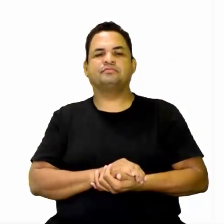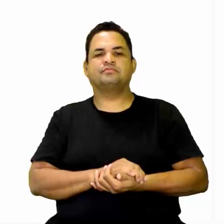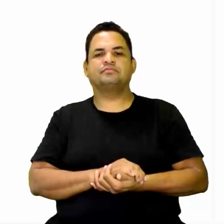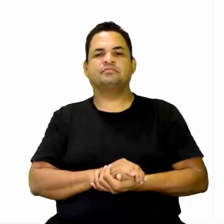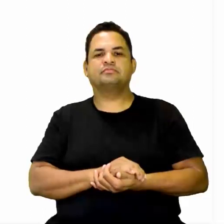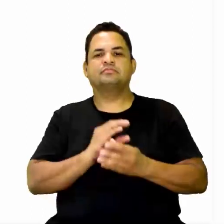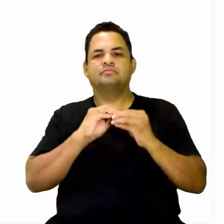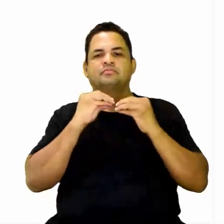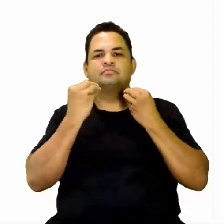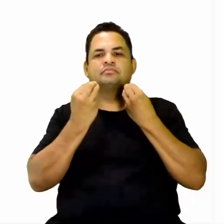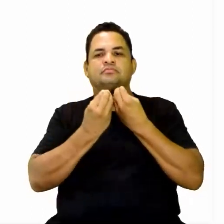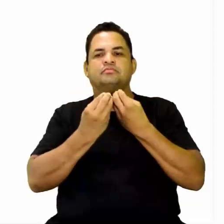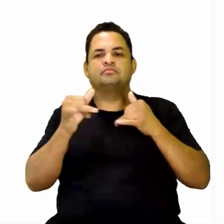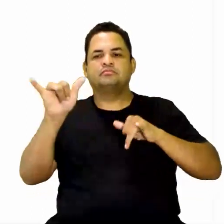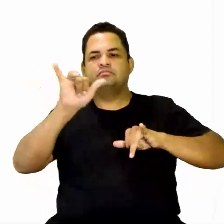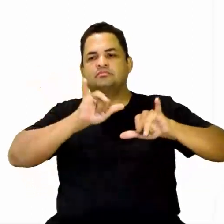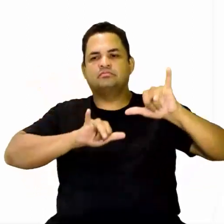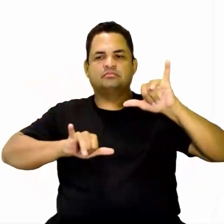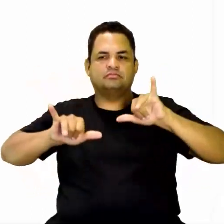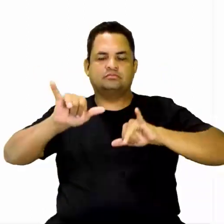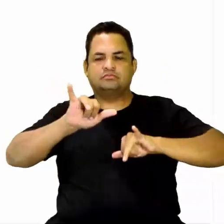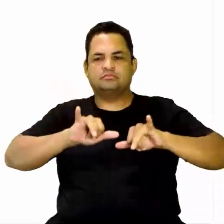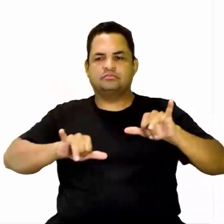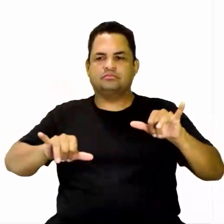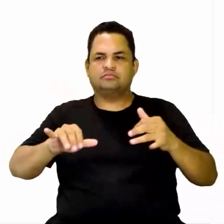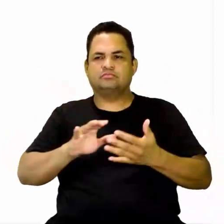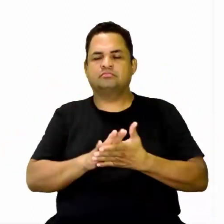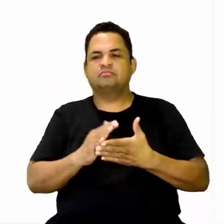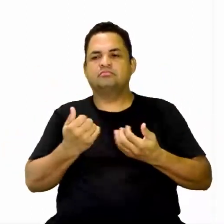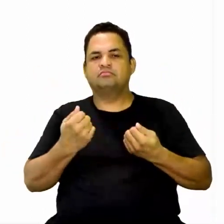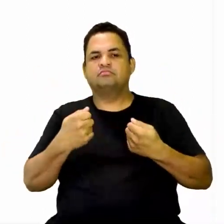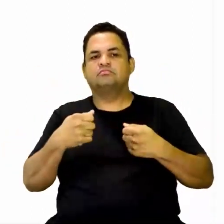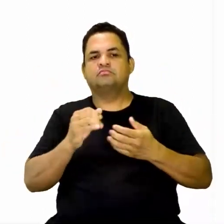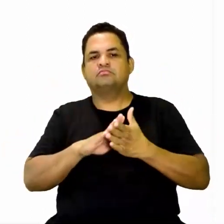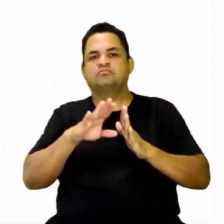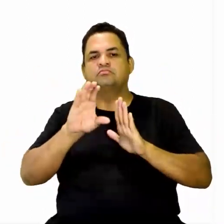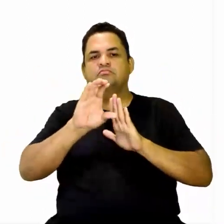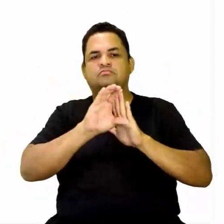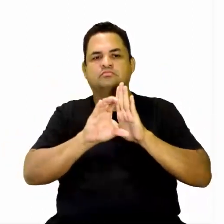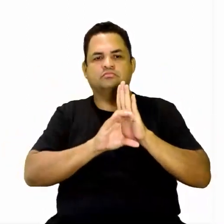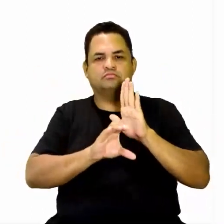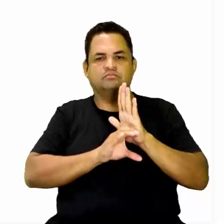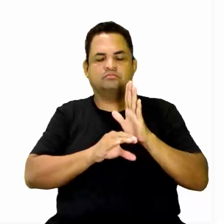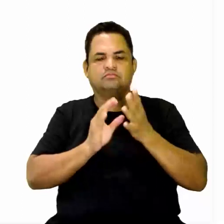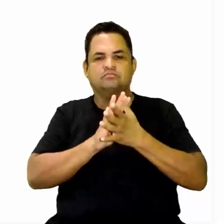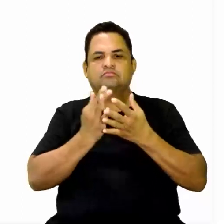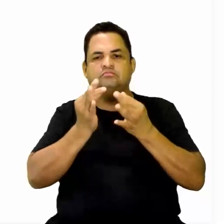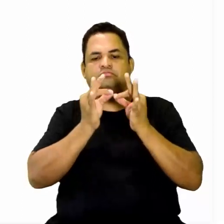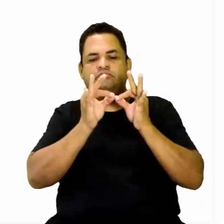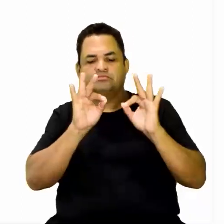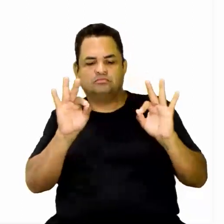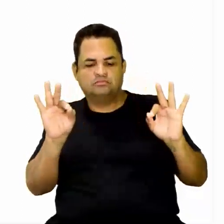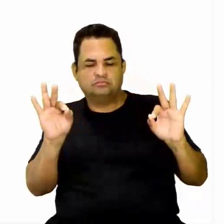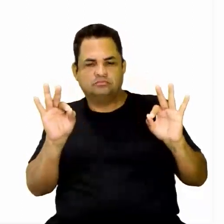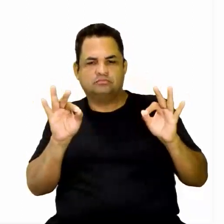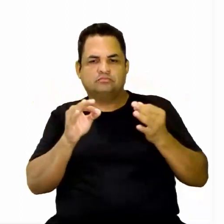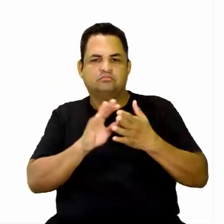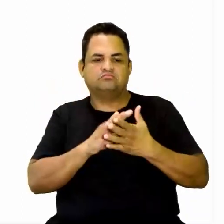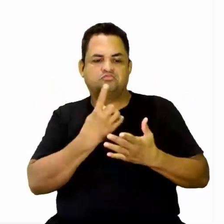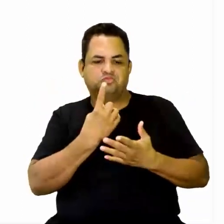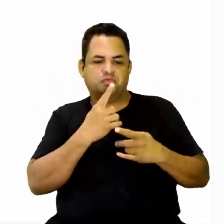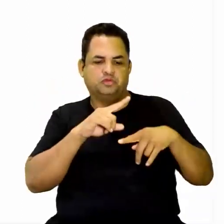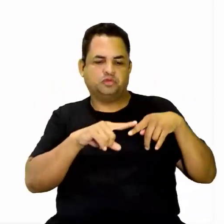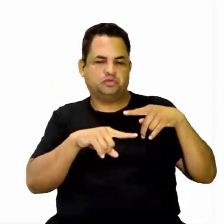as substâncias químicas podem ser classificadas em simples ou